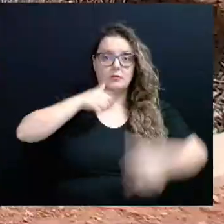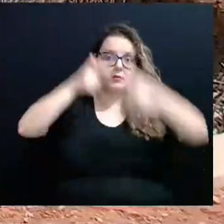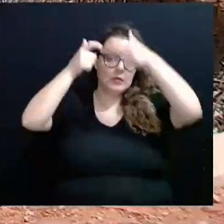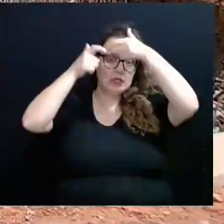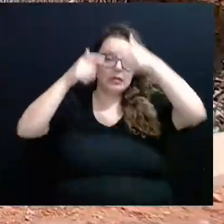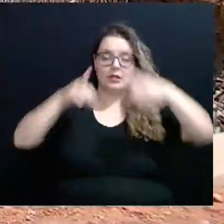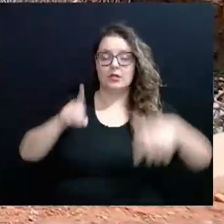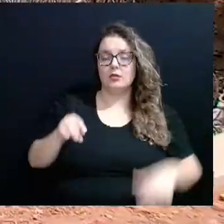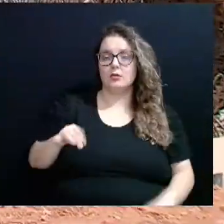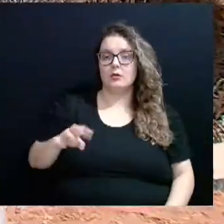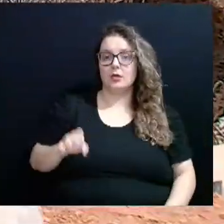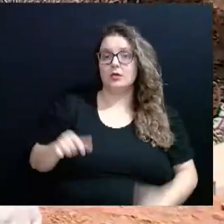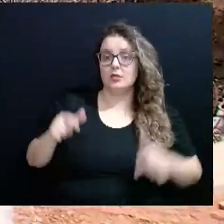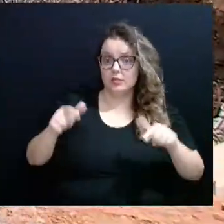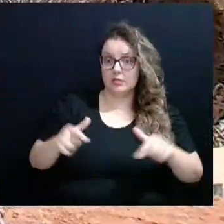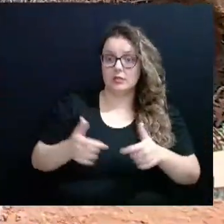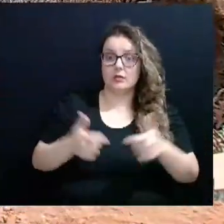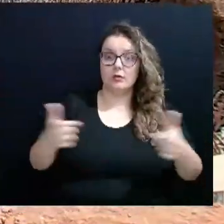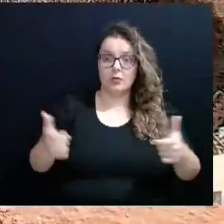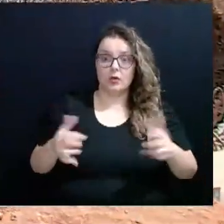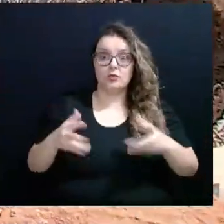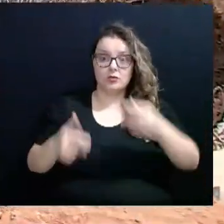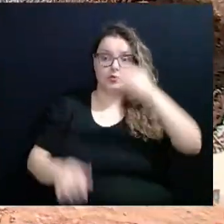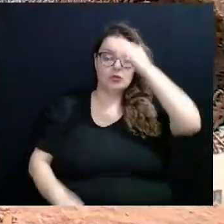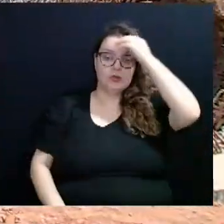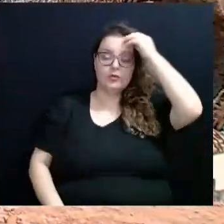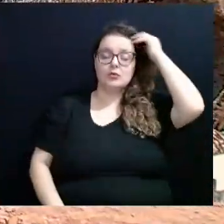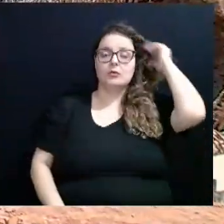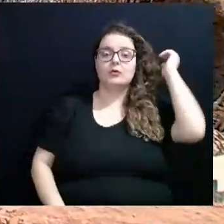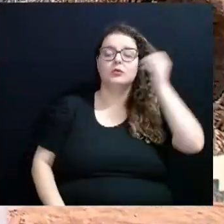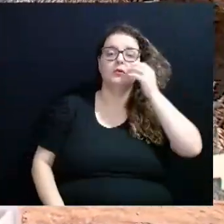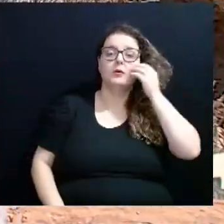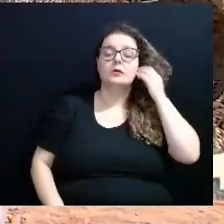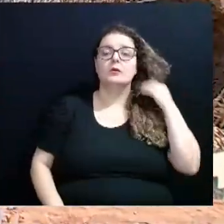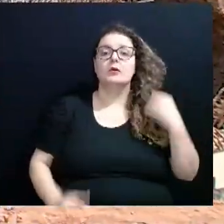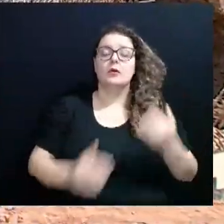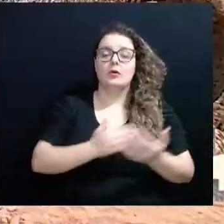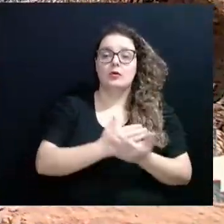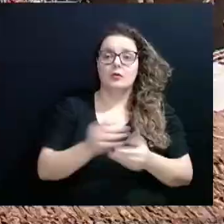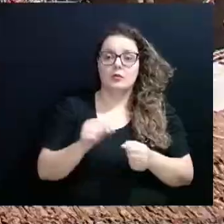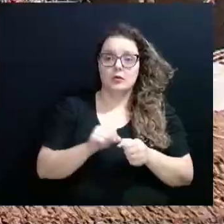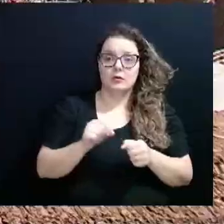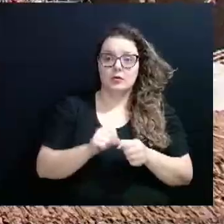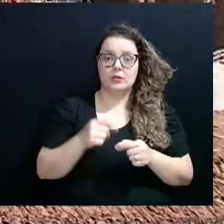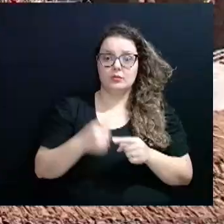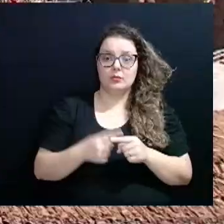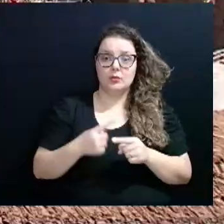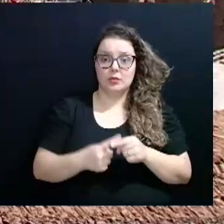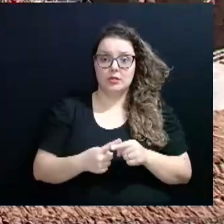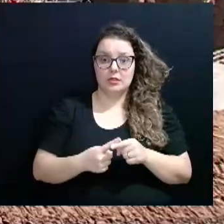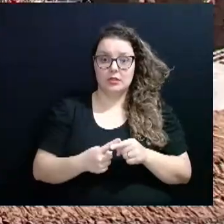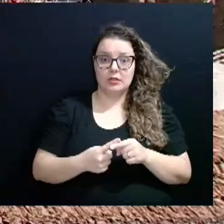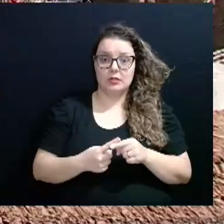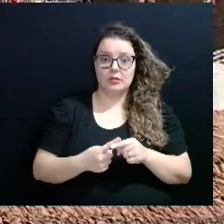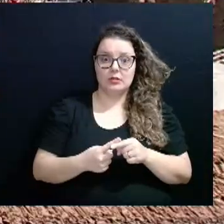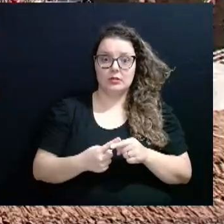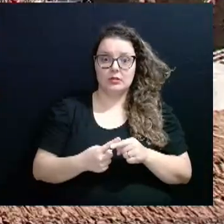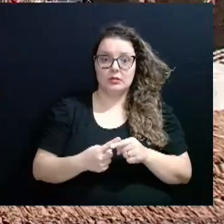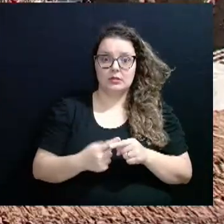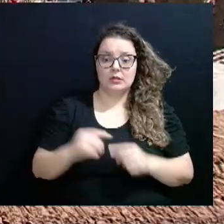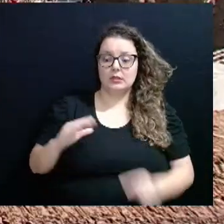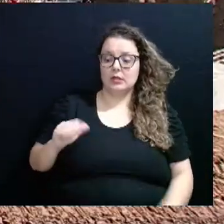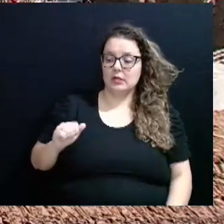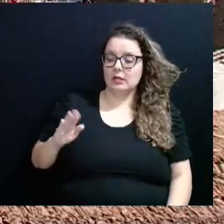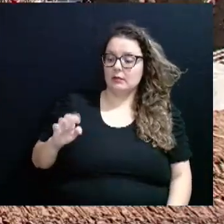será o maior de todos, que está aqui no Proença, ele começou a ser feito porque ele está, digamos, na cabeceira do rio. Nós